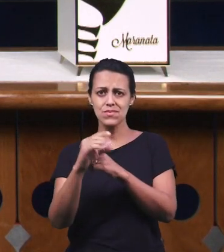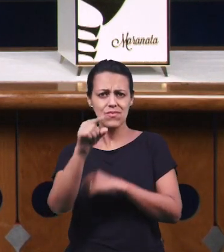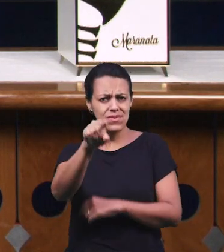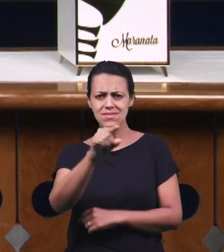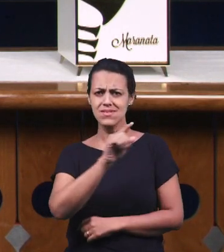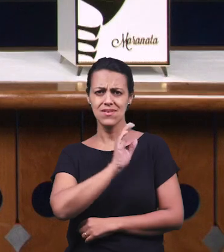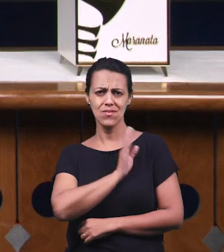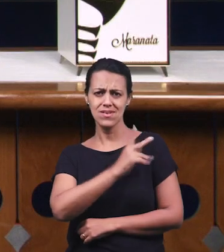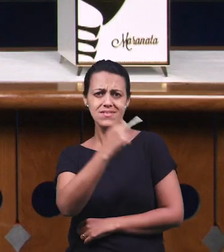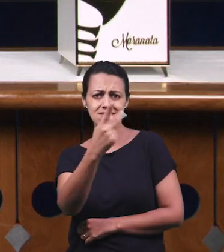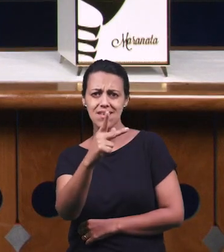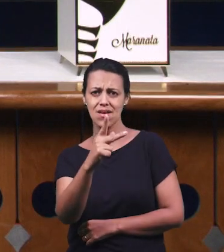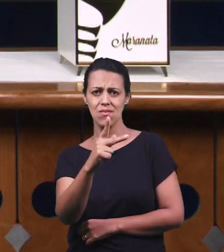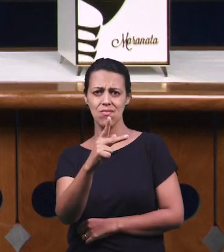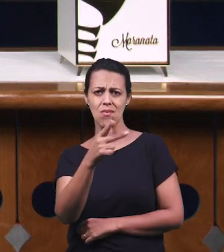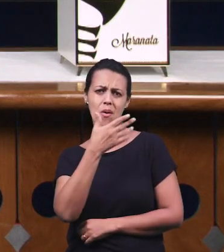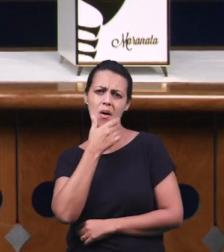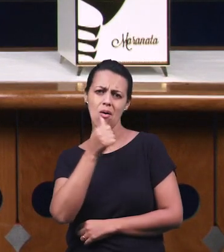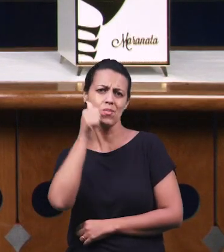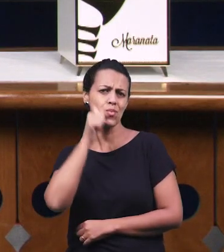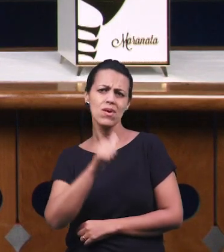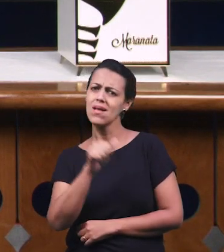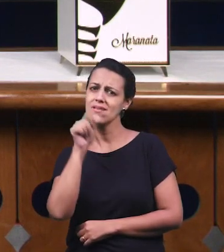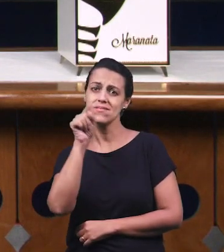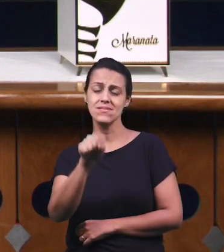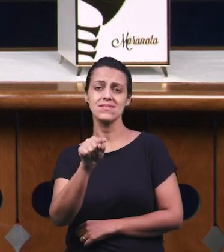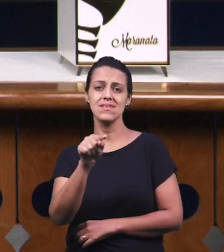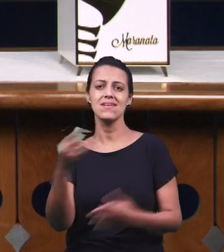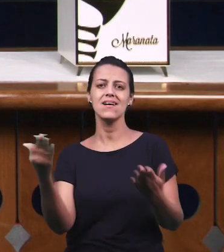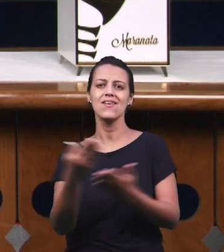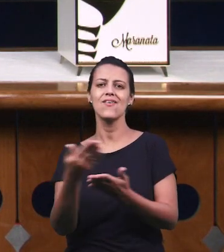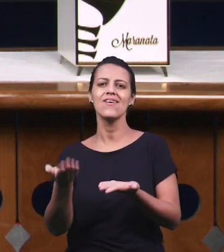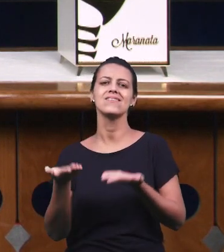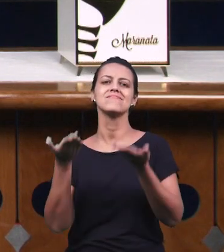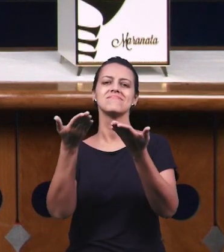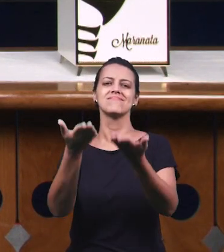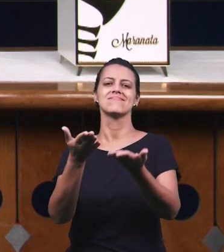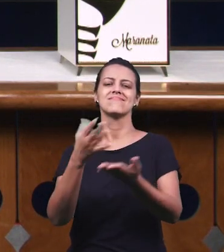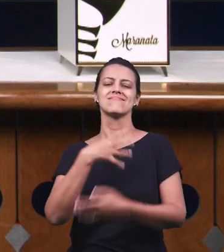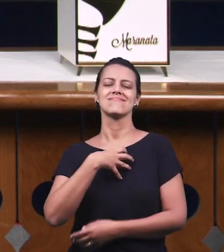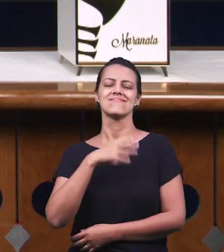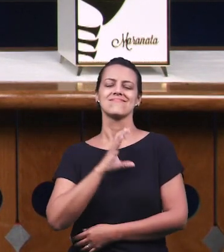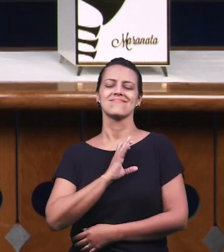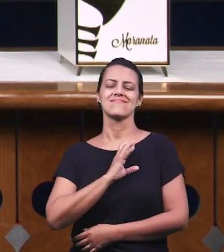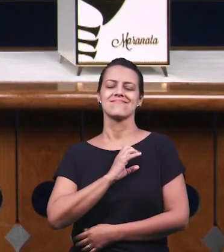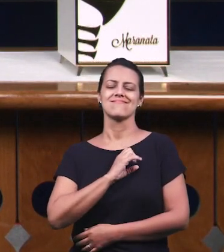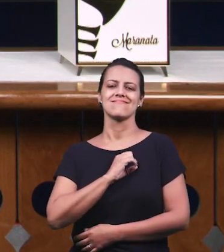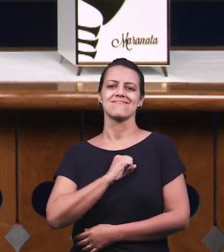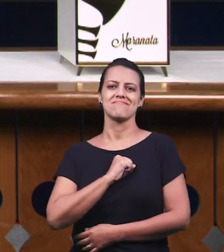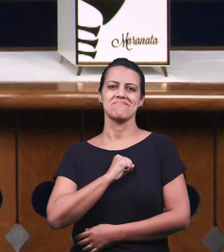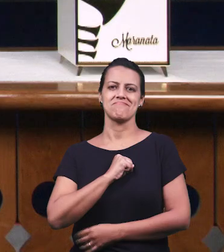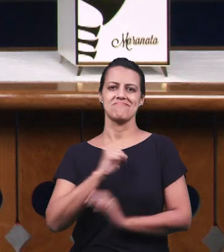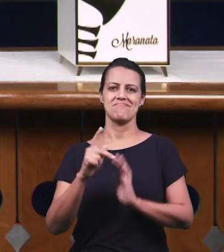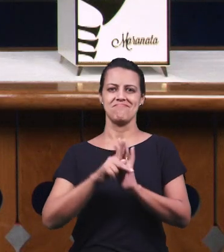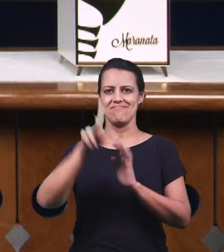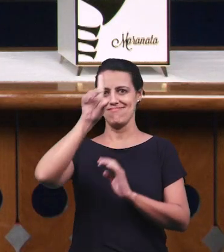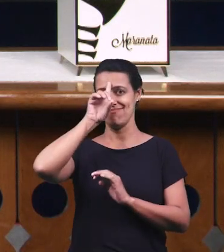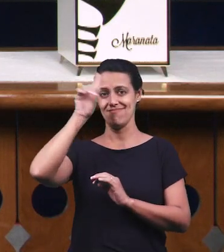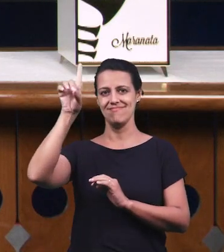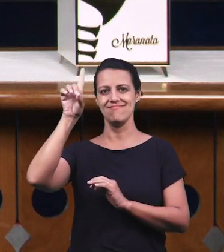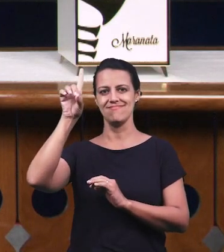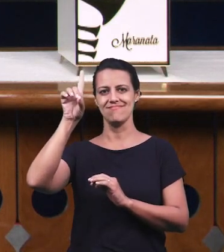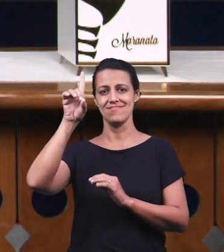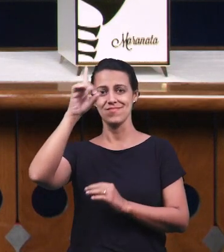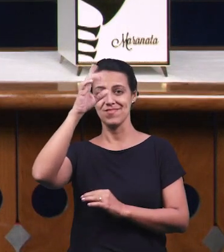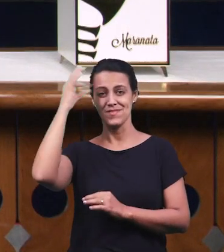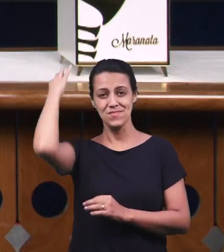coração do Senhor, receba o amor de Deus, pelo derramar do Espírito Santo de Deus sobre a